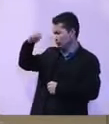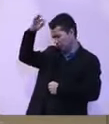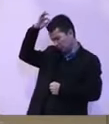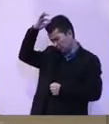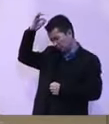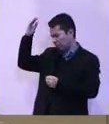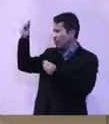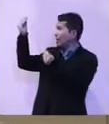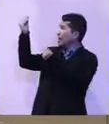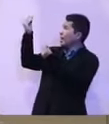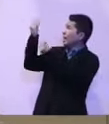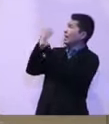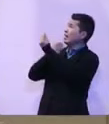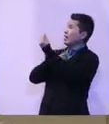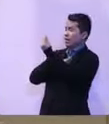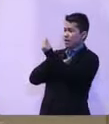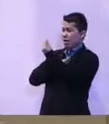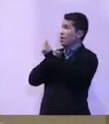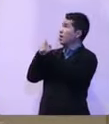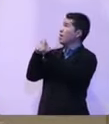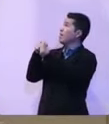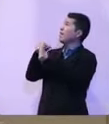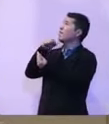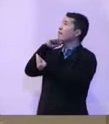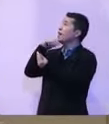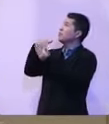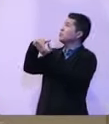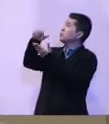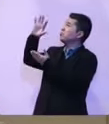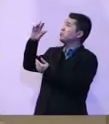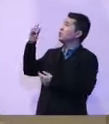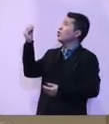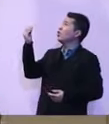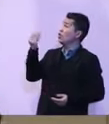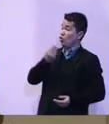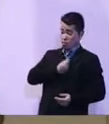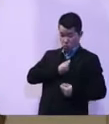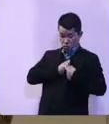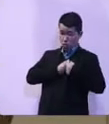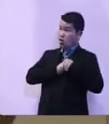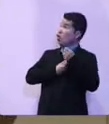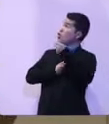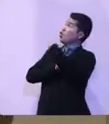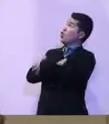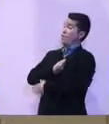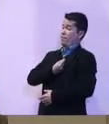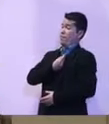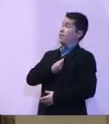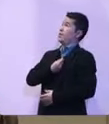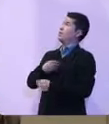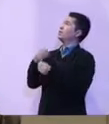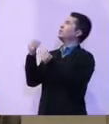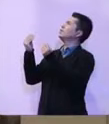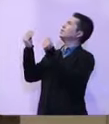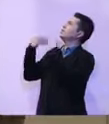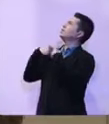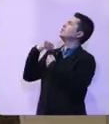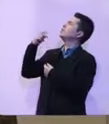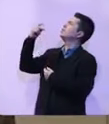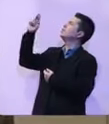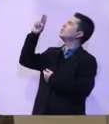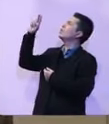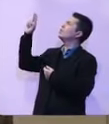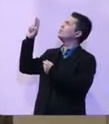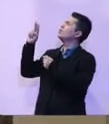uma nova vida debaixo do Teu poder e escreve o meu nome no livro da vida. Em